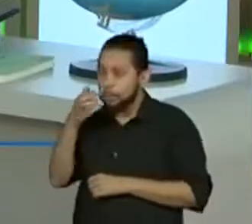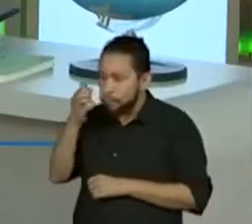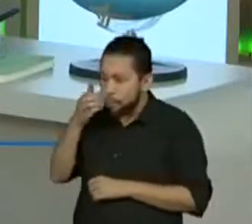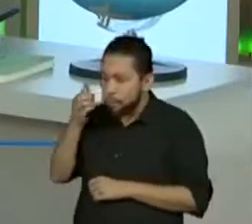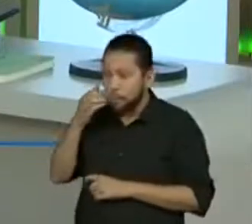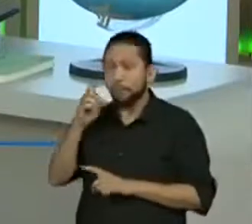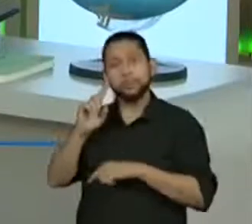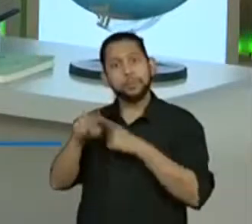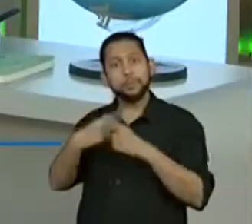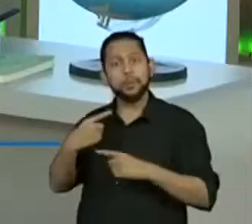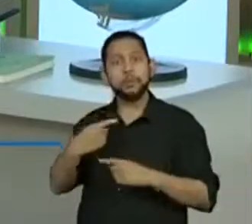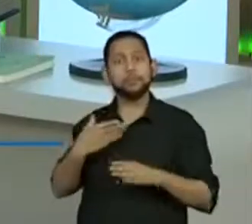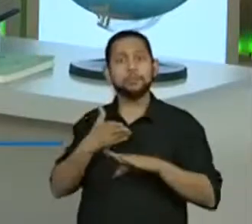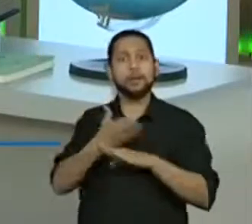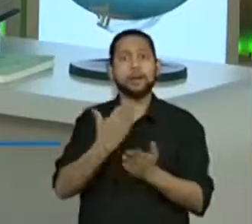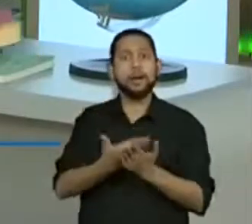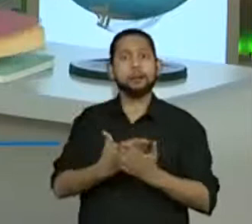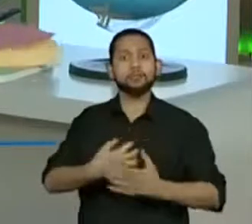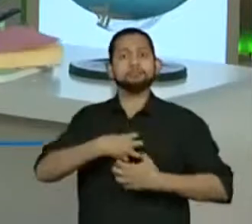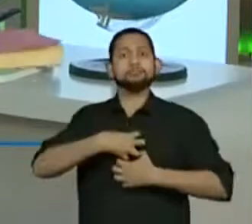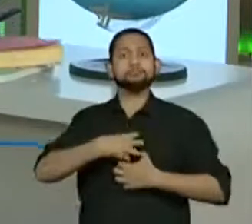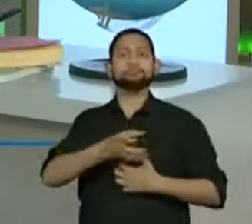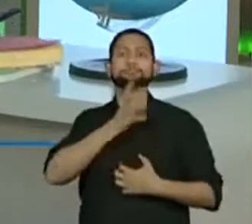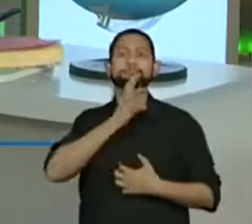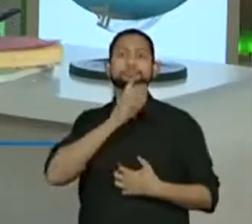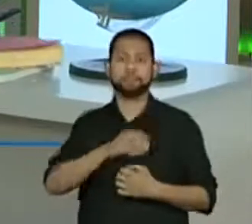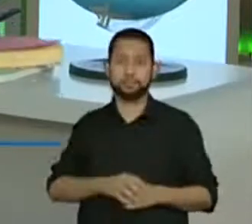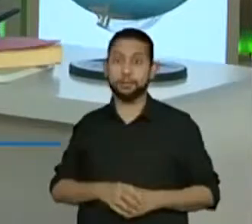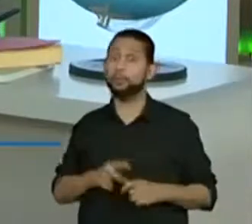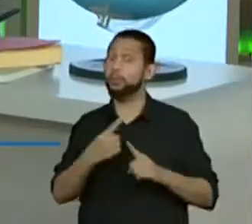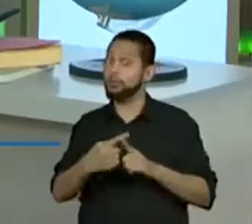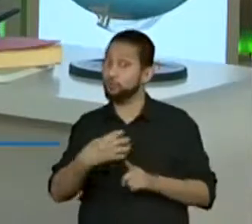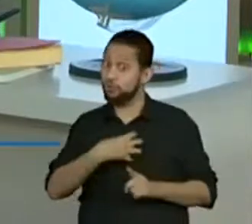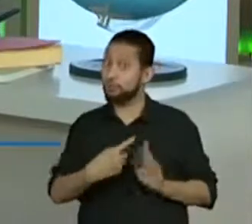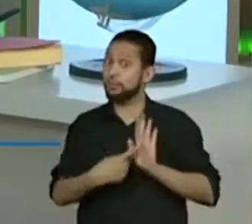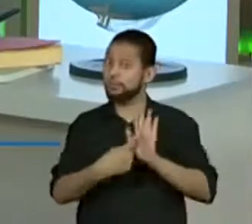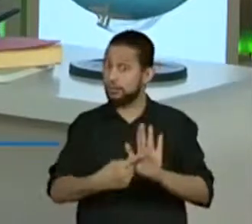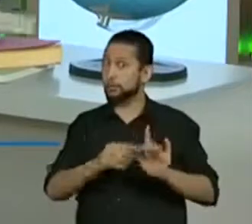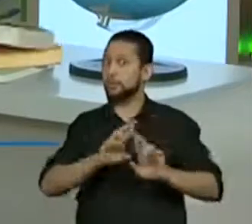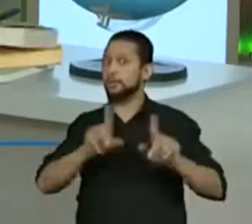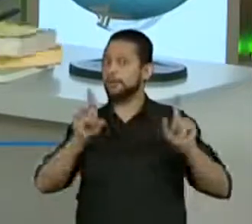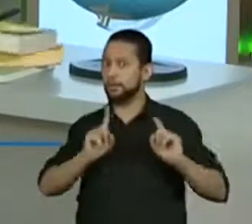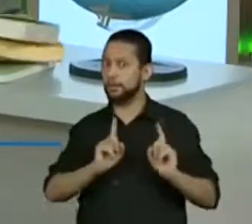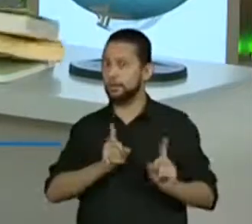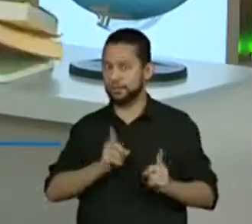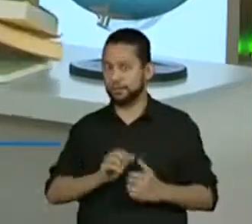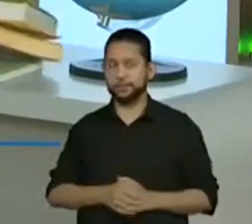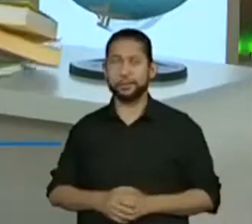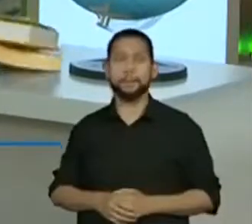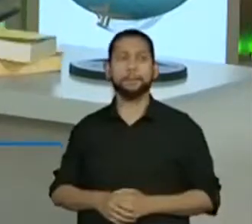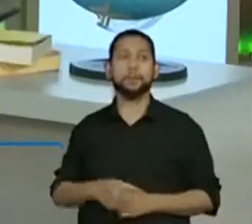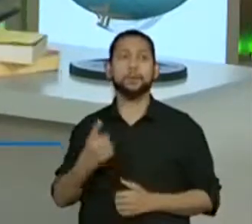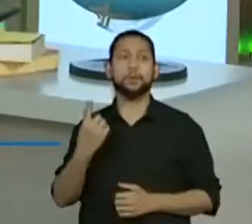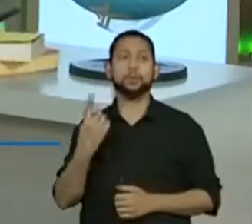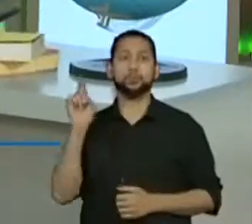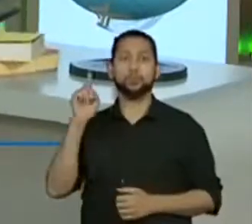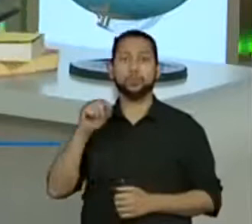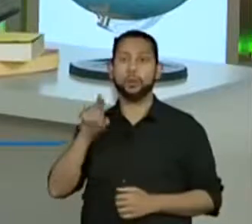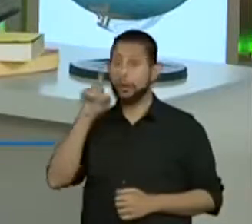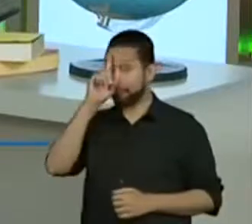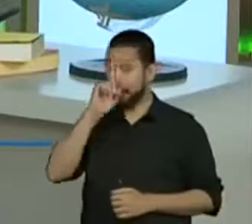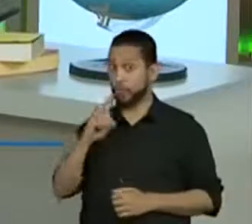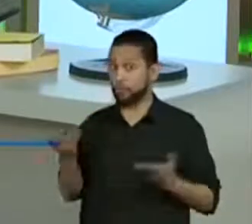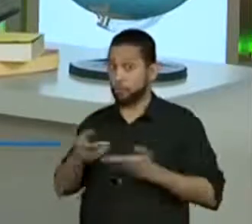conhecer porque os formatos de apresentação serão bem diferentes é e o último O